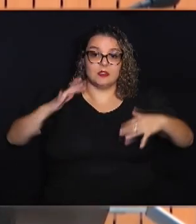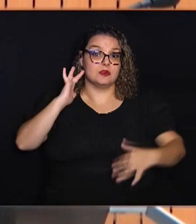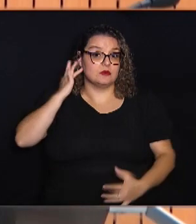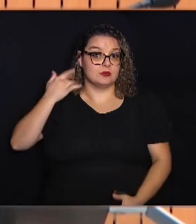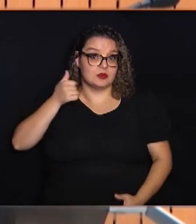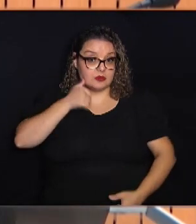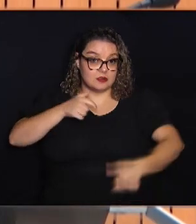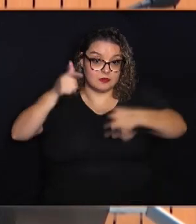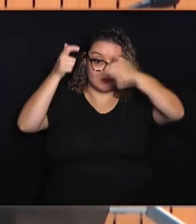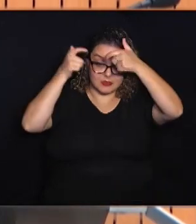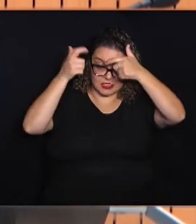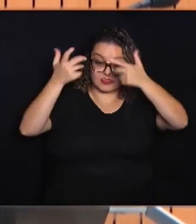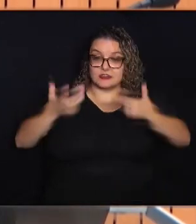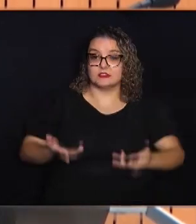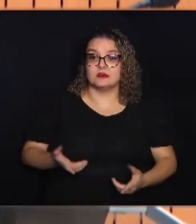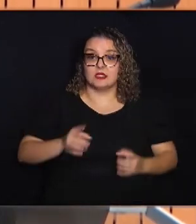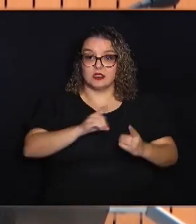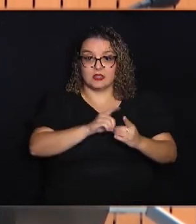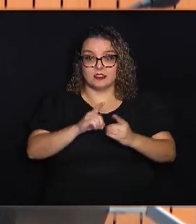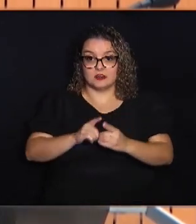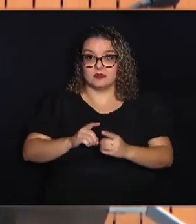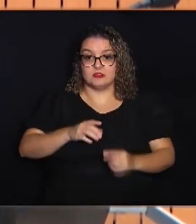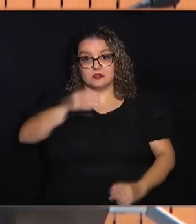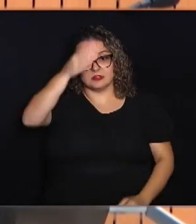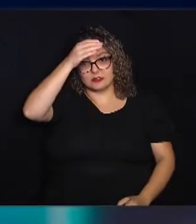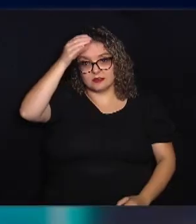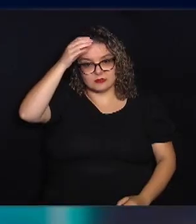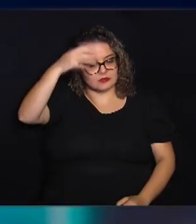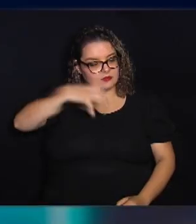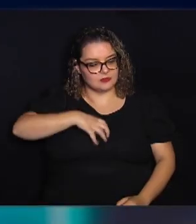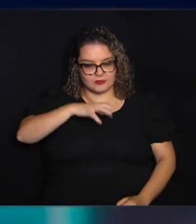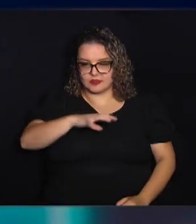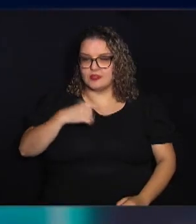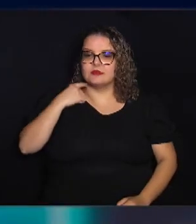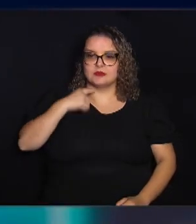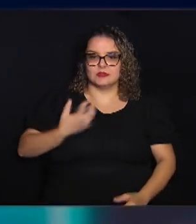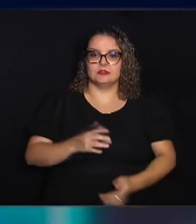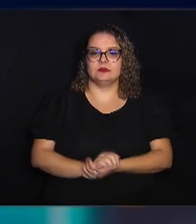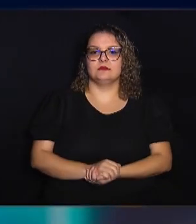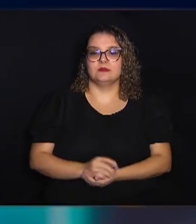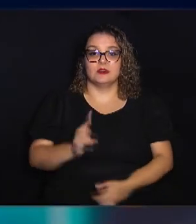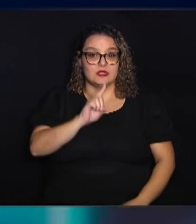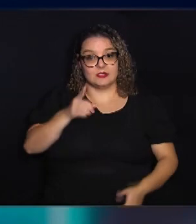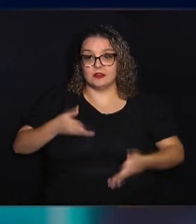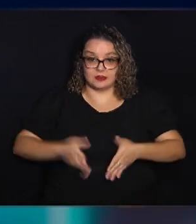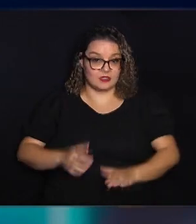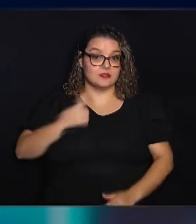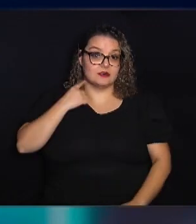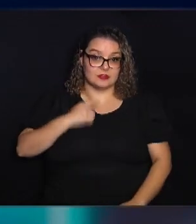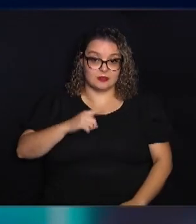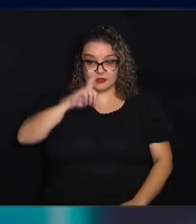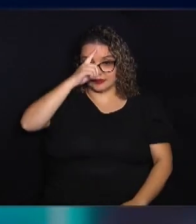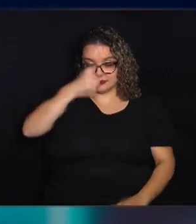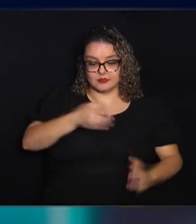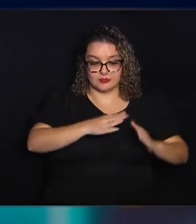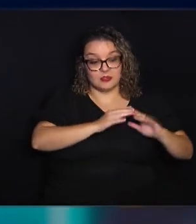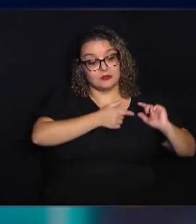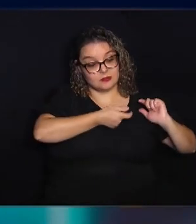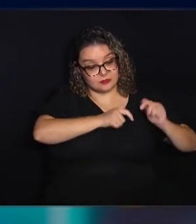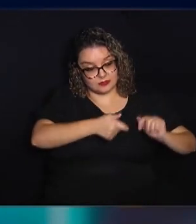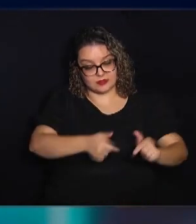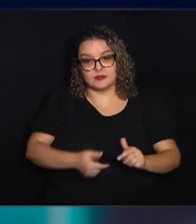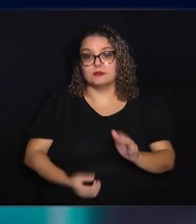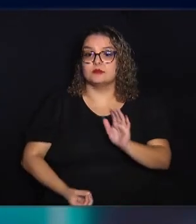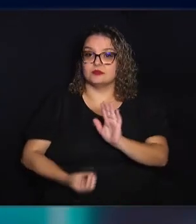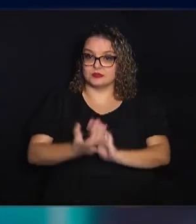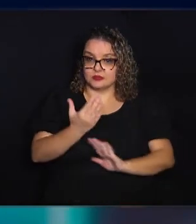Princesa, atendendo os clientes com o mesmo jeito mineiro. Mesmo não sendo mineiro, o proprietário manteve a tradição dos